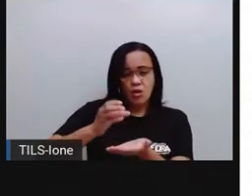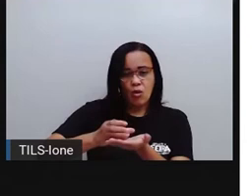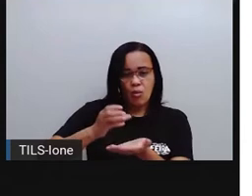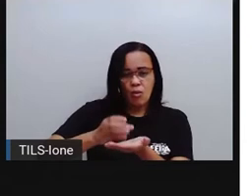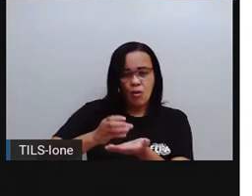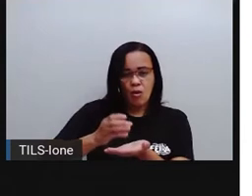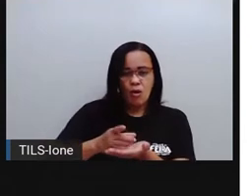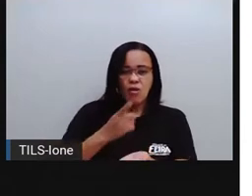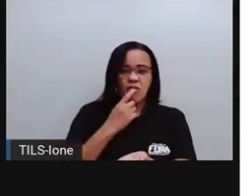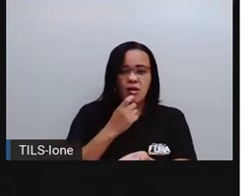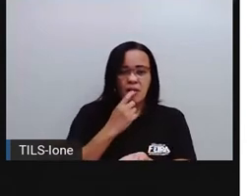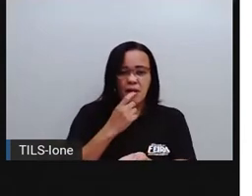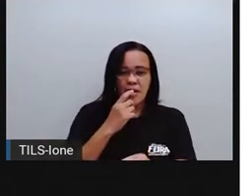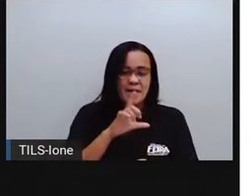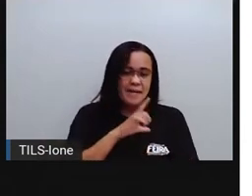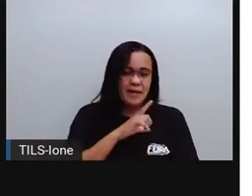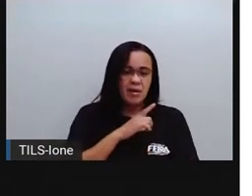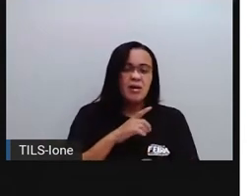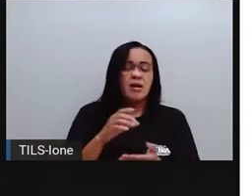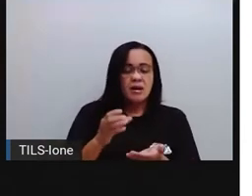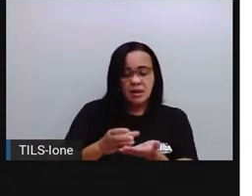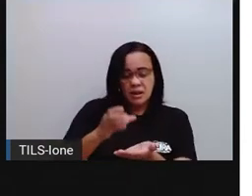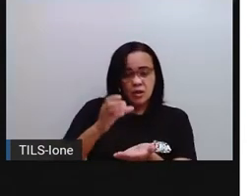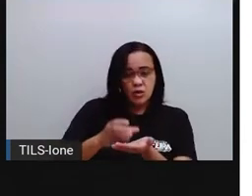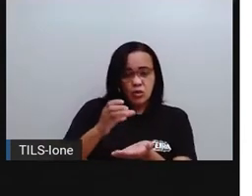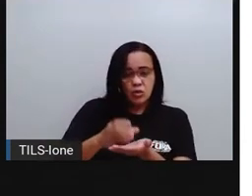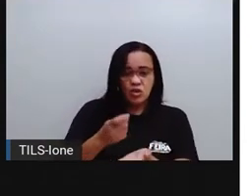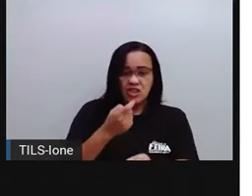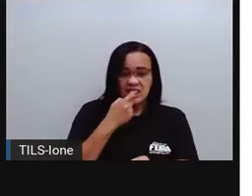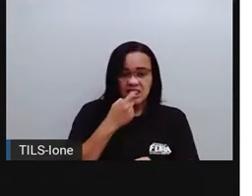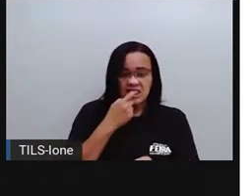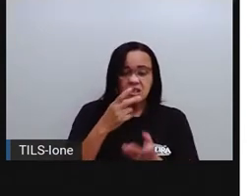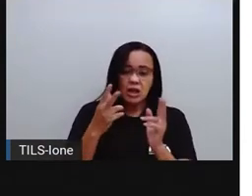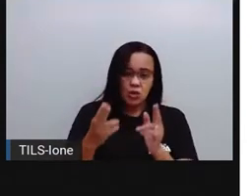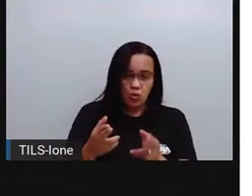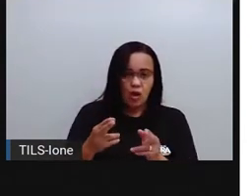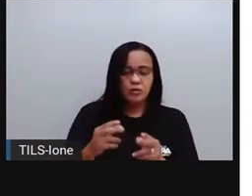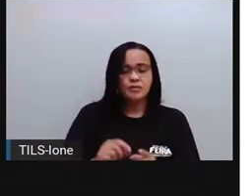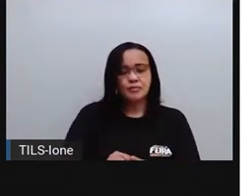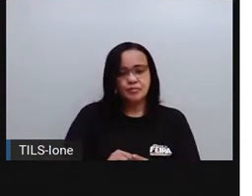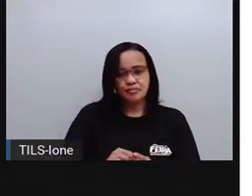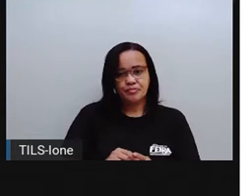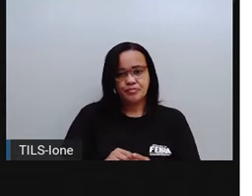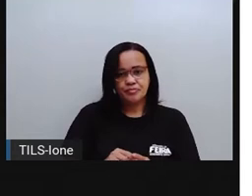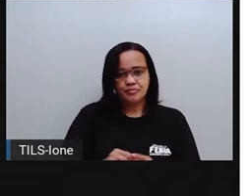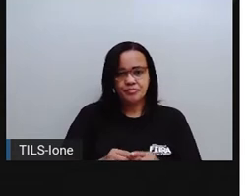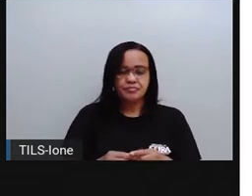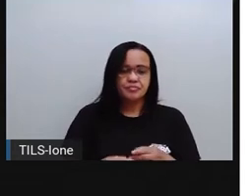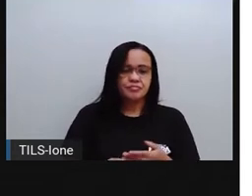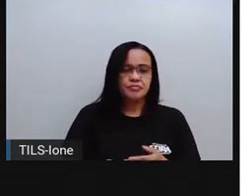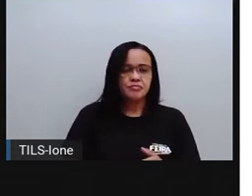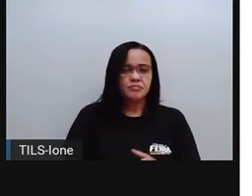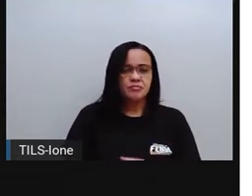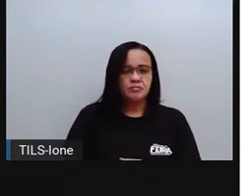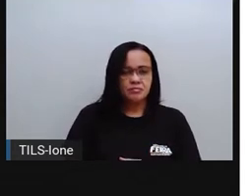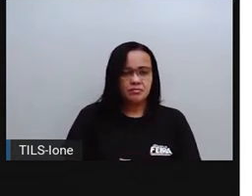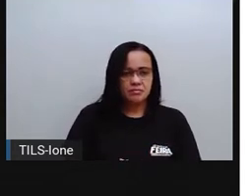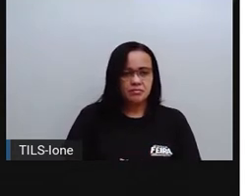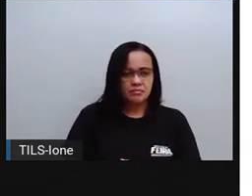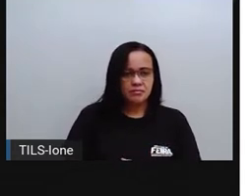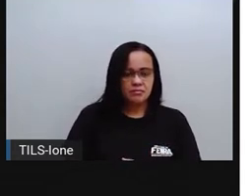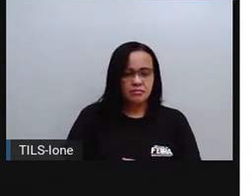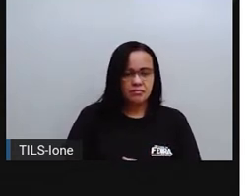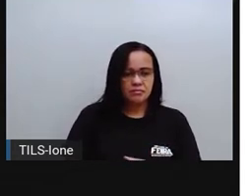supermercado. Esse copo descartável tem a mesma medida que esse copo daqui, né? Então, se você não tiver um